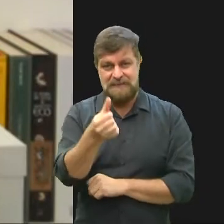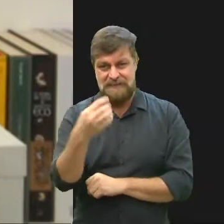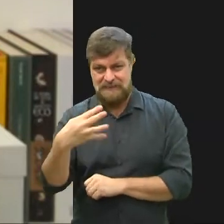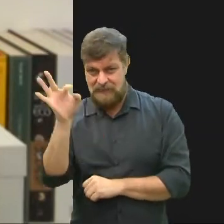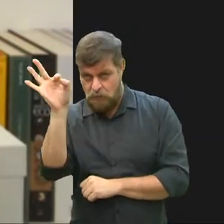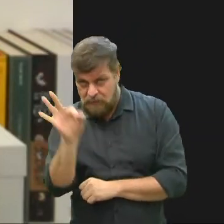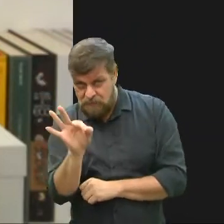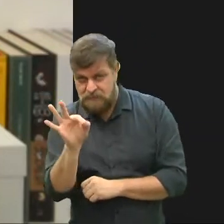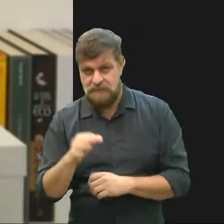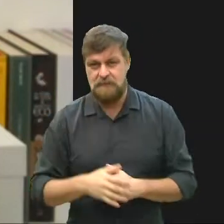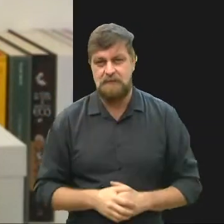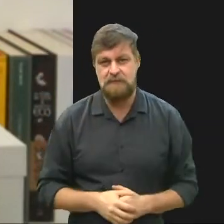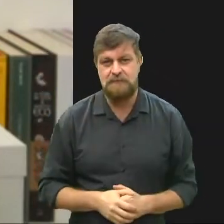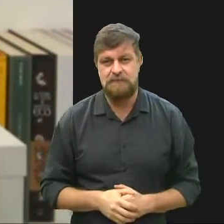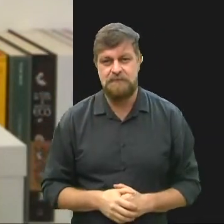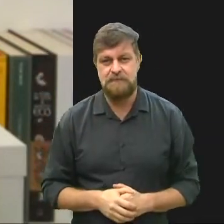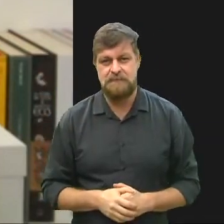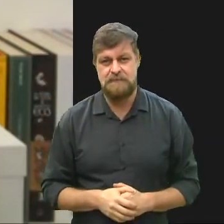0,64%.